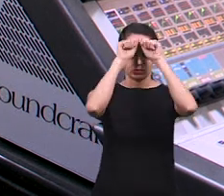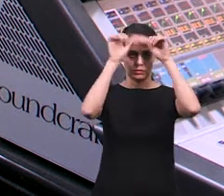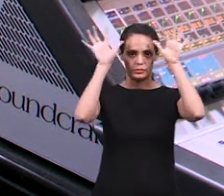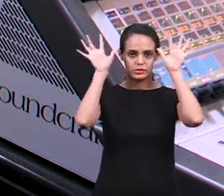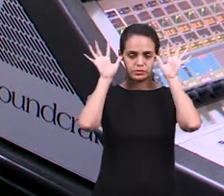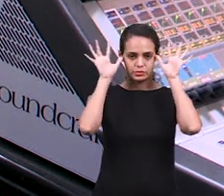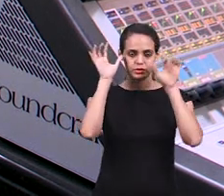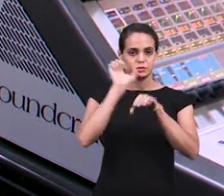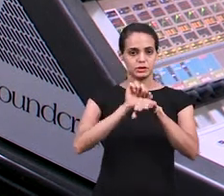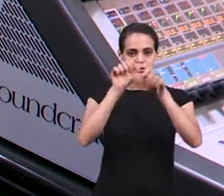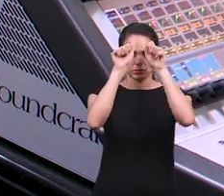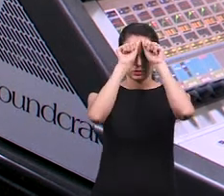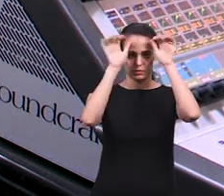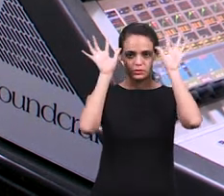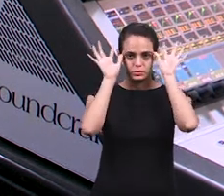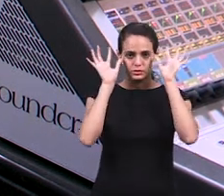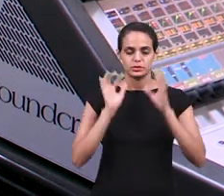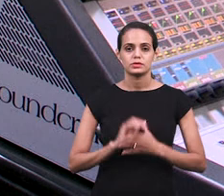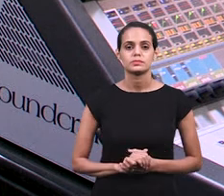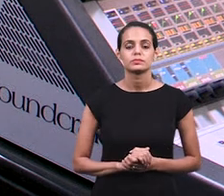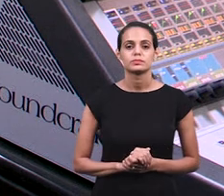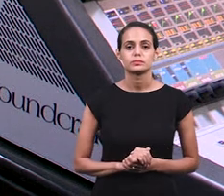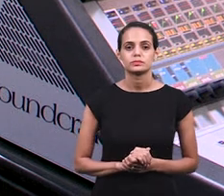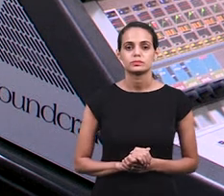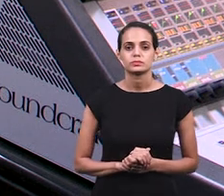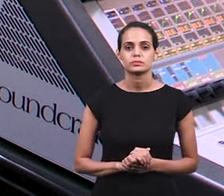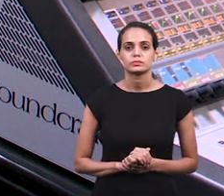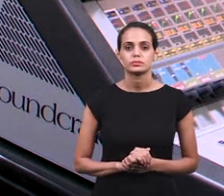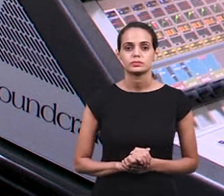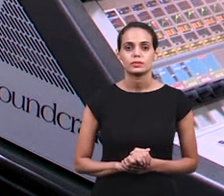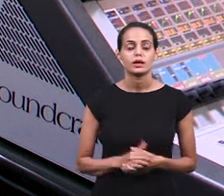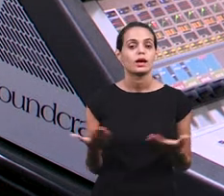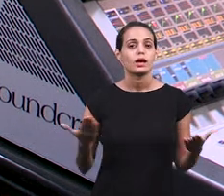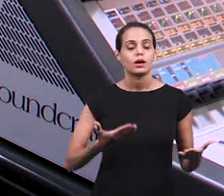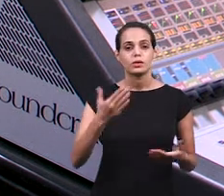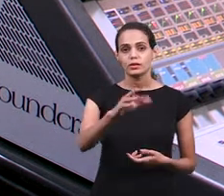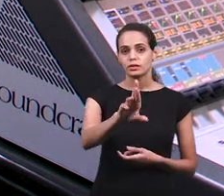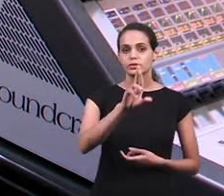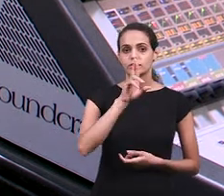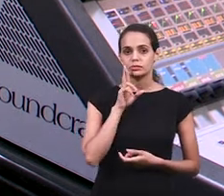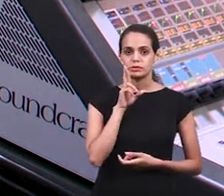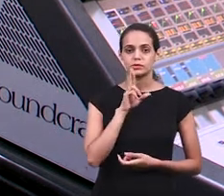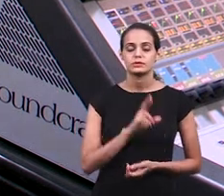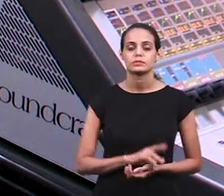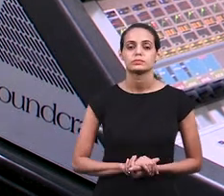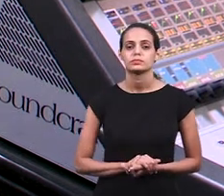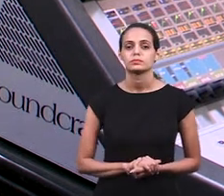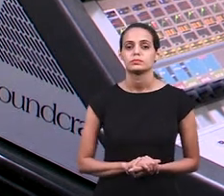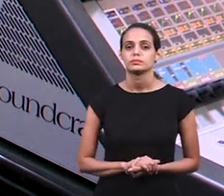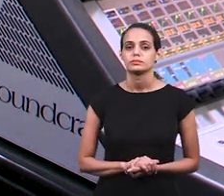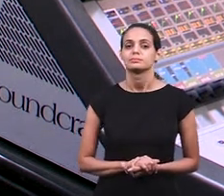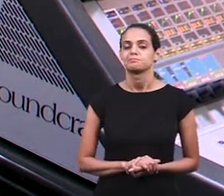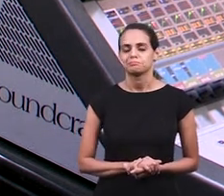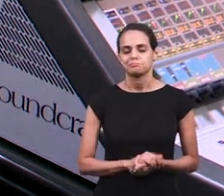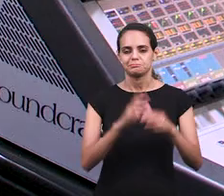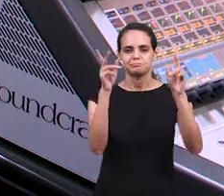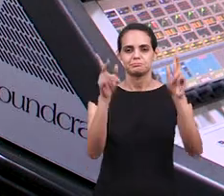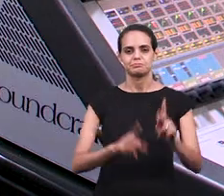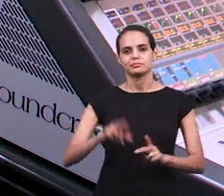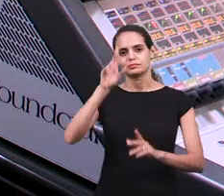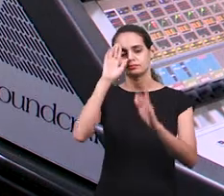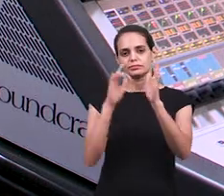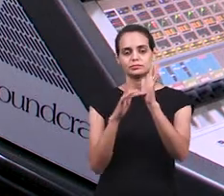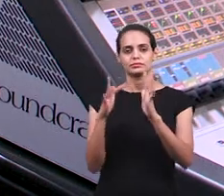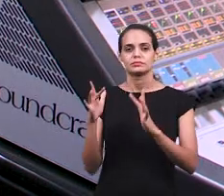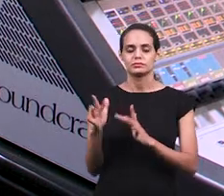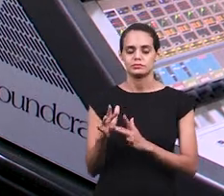do Amazonas, do estado do Amazonas, que é Manaus. E a Ana Carolina vai nos dar agora esta resposta. Irmã, a